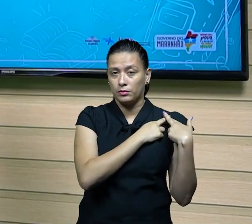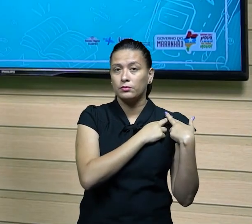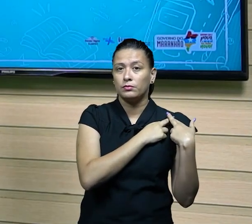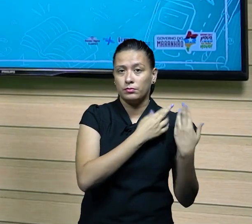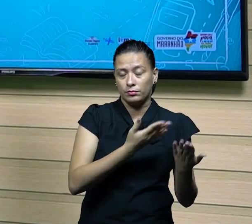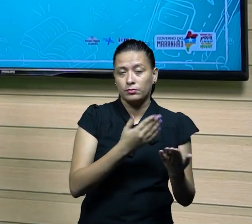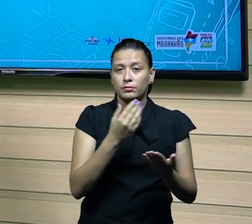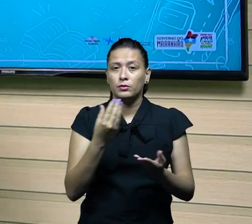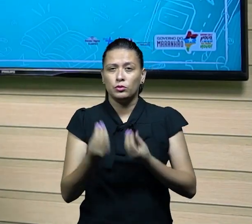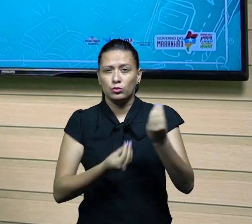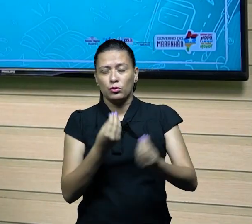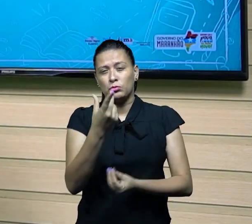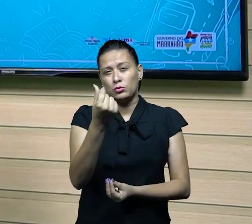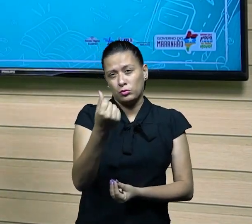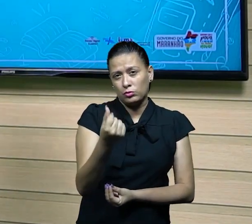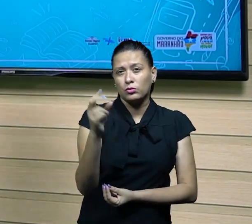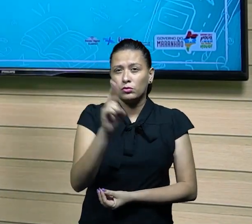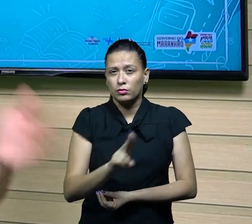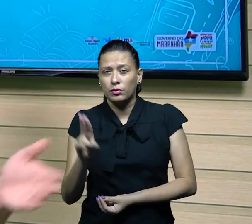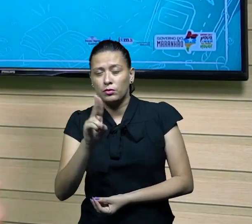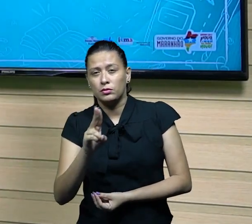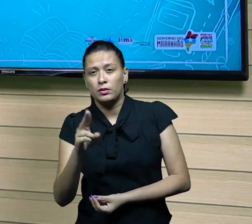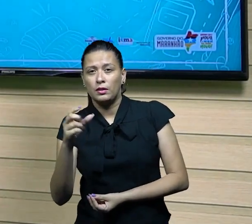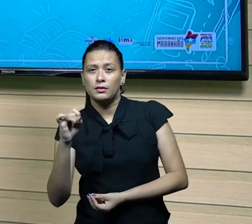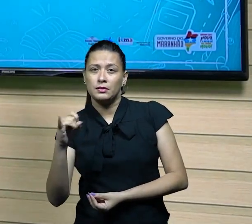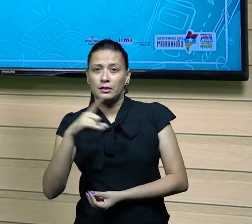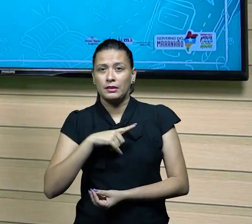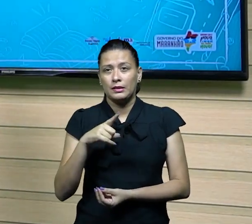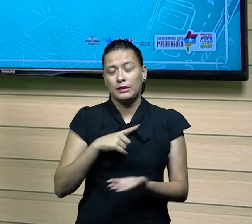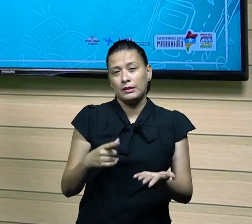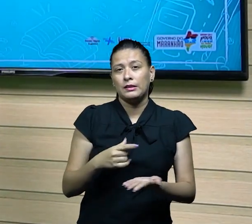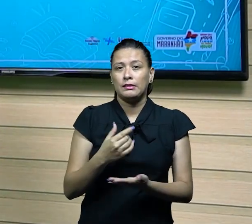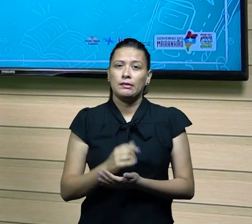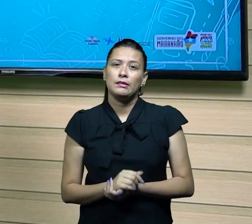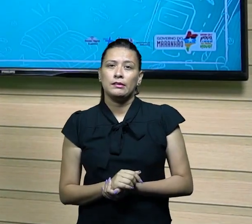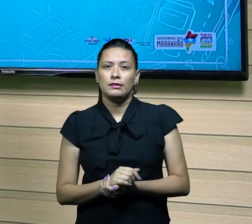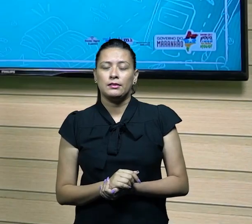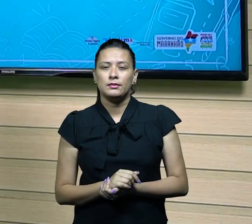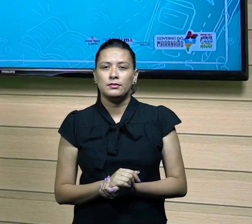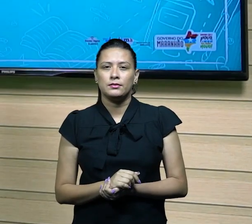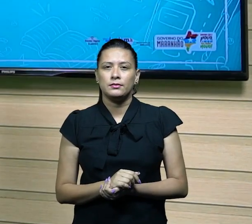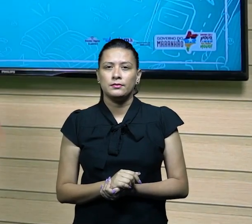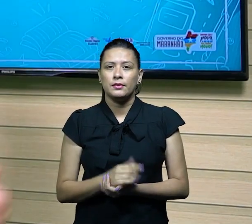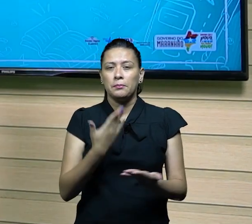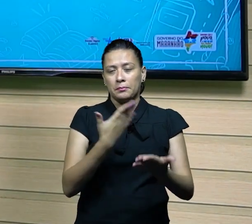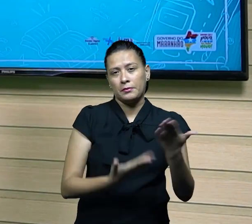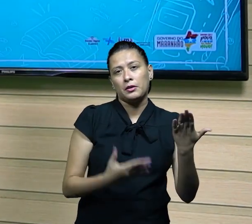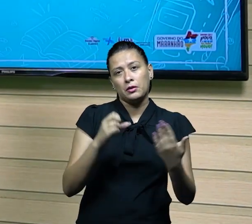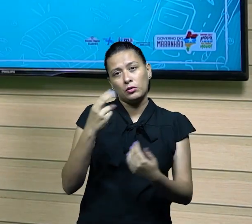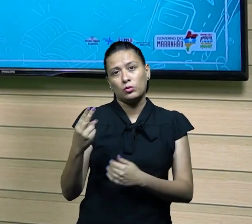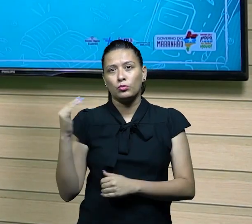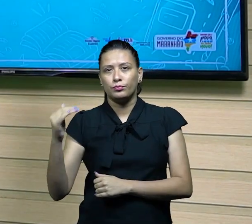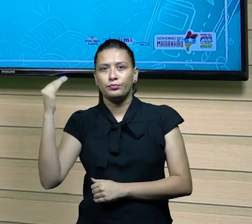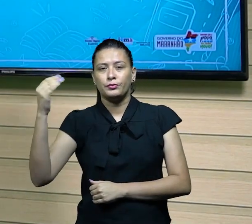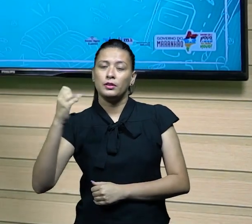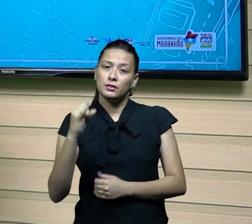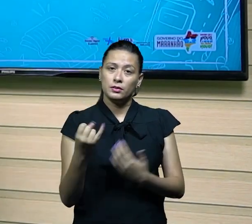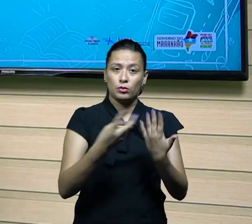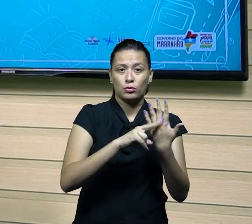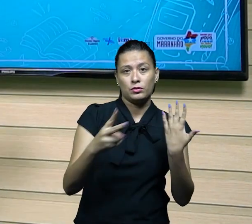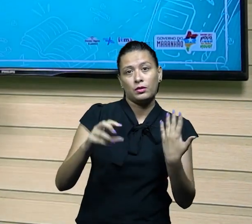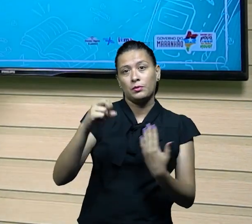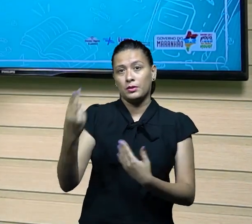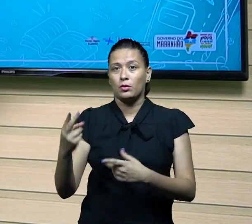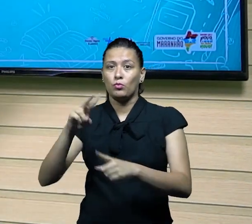quanto ele vai gastar, quanto é que ele tem em mercado, se ele teve um déficit, se ele teve um superávit. Ou seja, se ele ficou no prejuízo ou se ele teve lucro. Então,